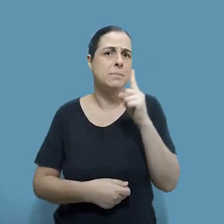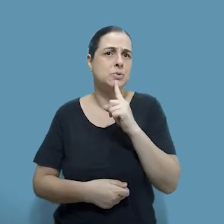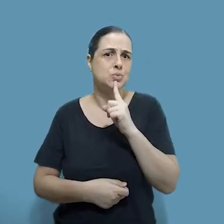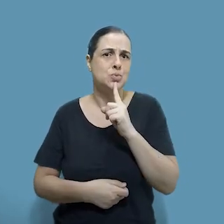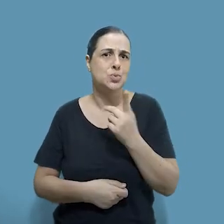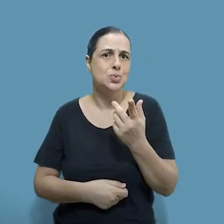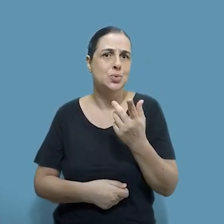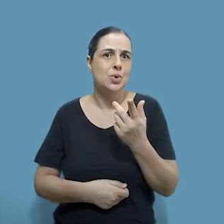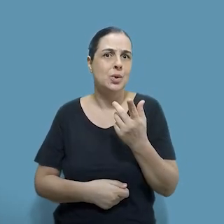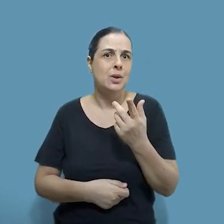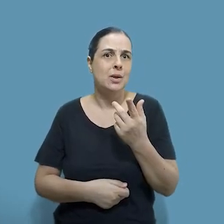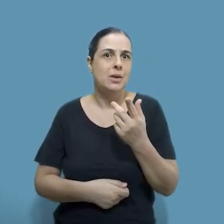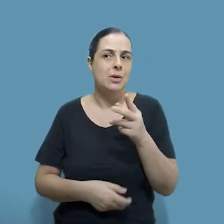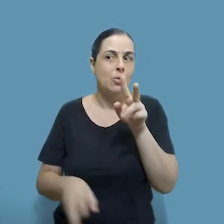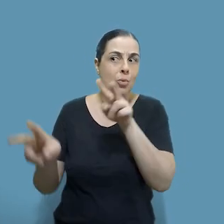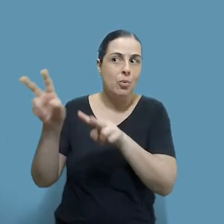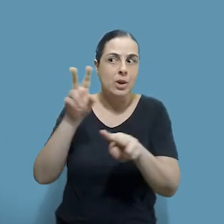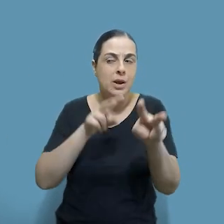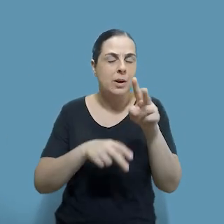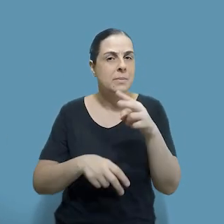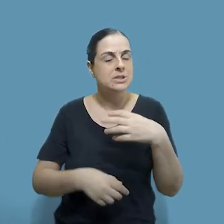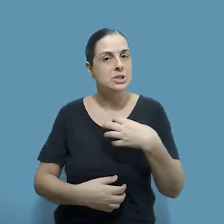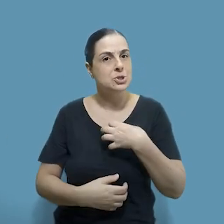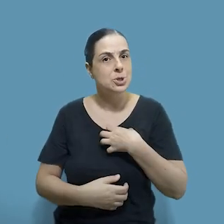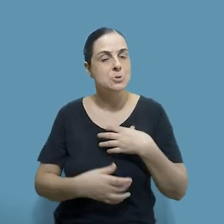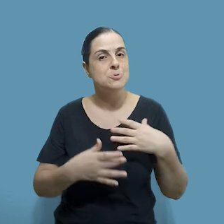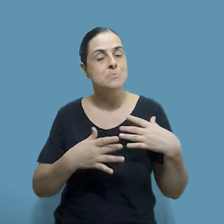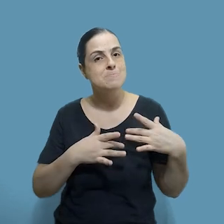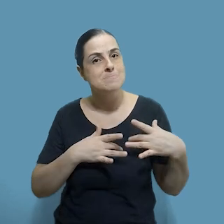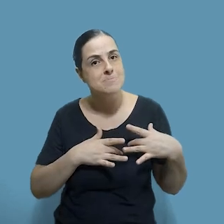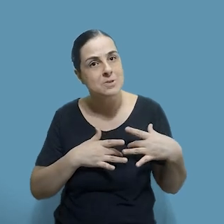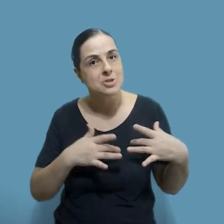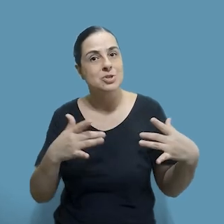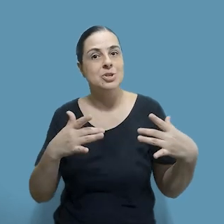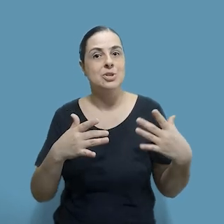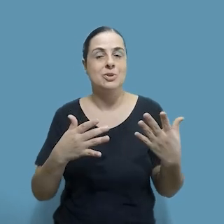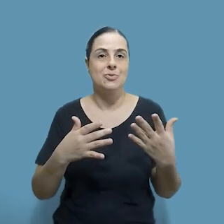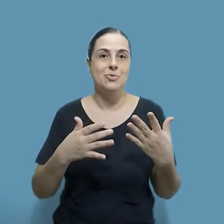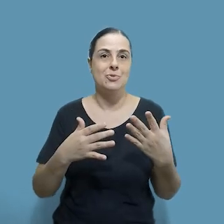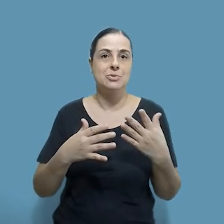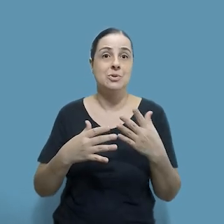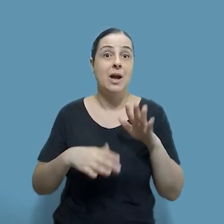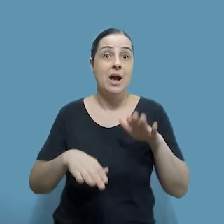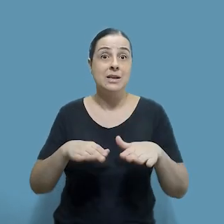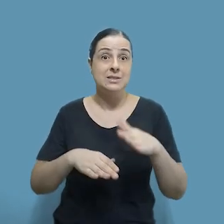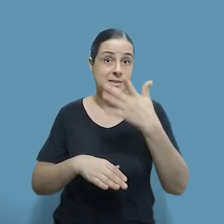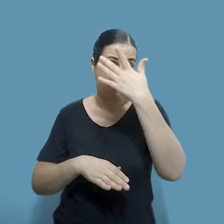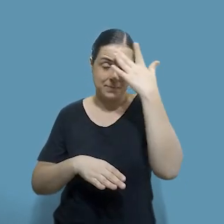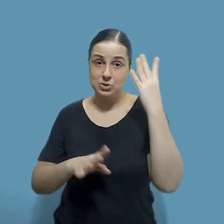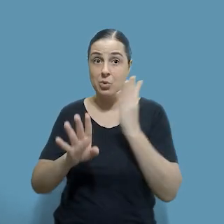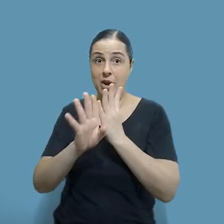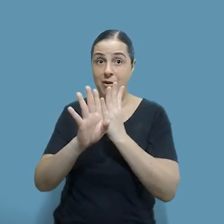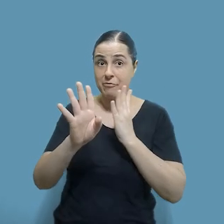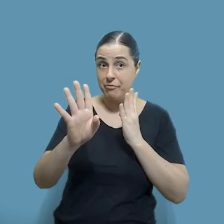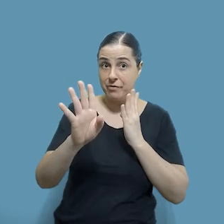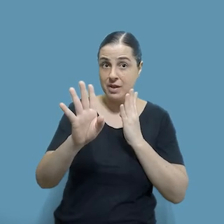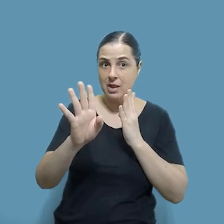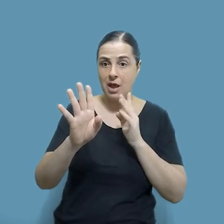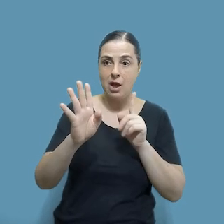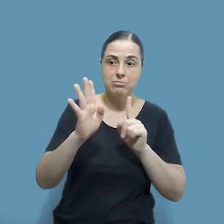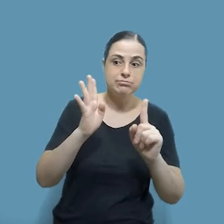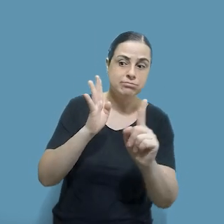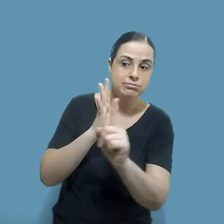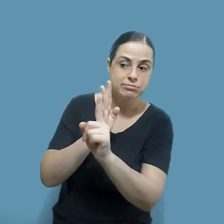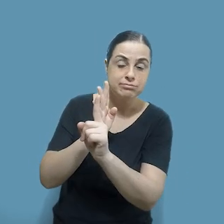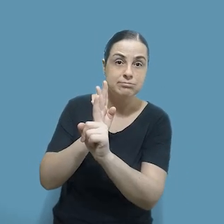gente circular e interagir com as pessoas, que às vezes ou estão numa fila preferencial e a gente não vê por quê, né, às vezes está com uma